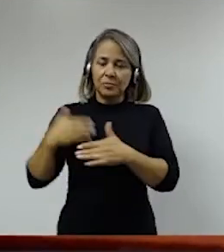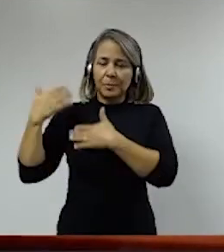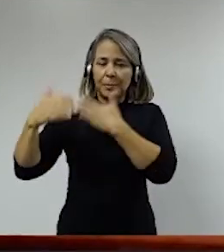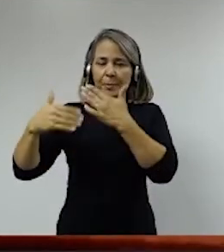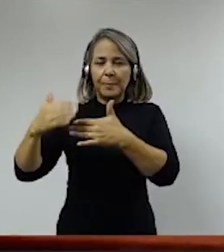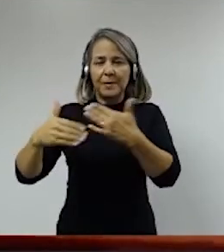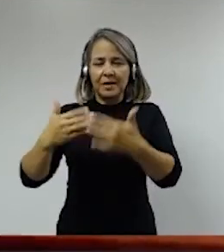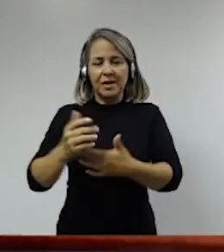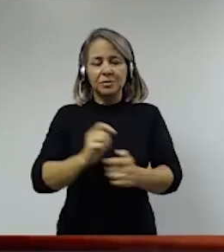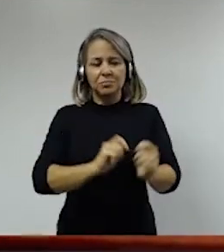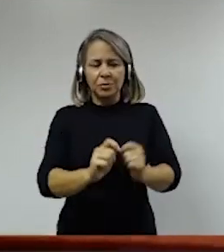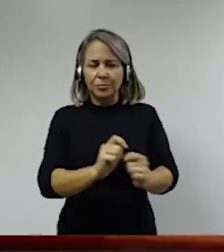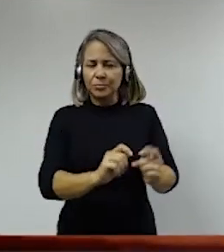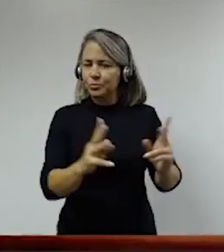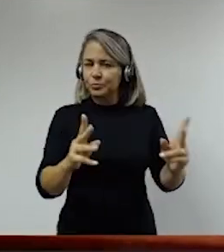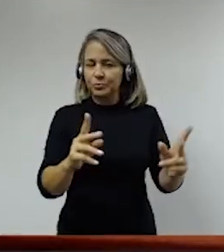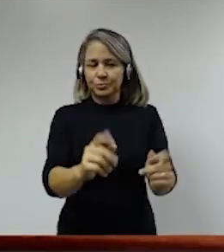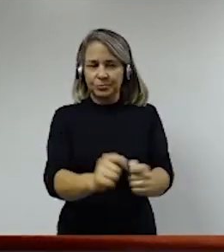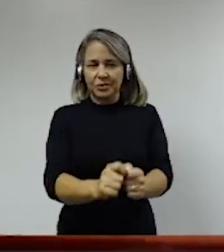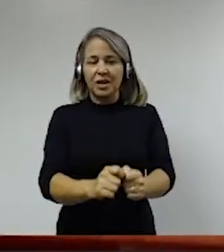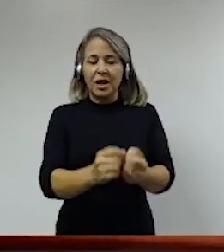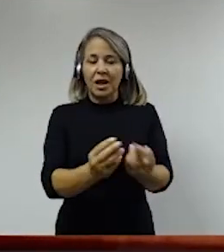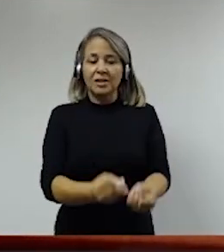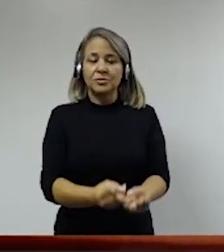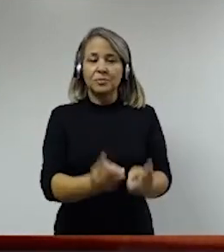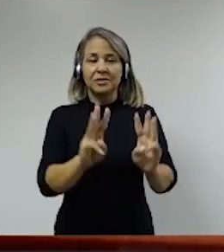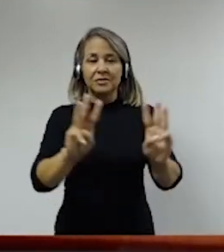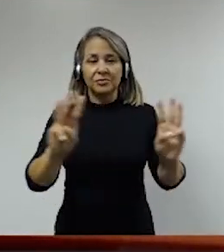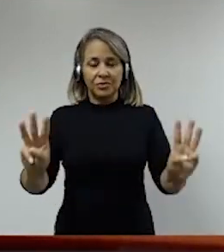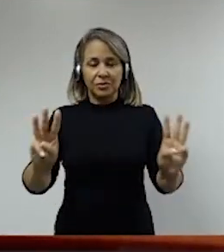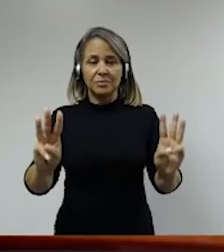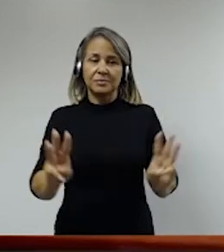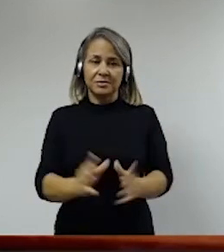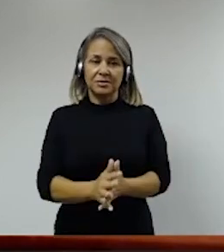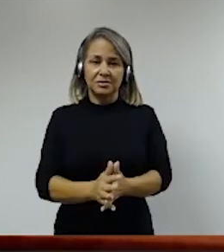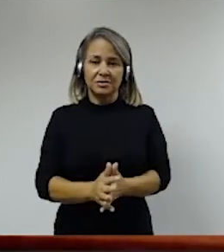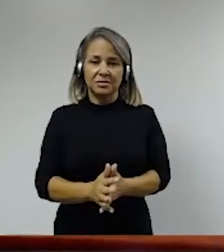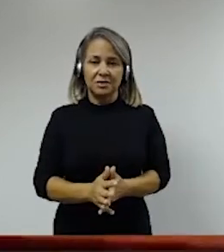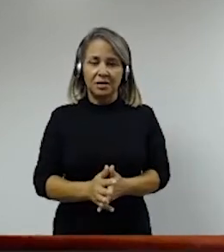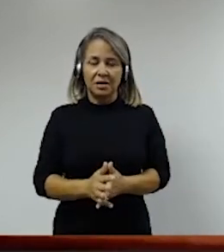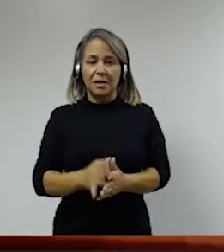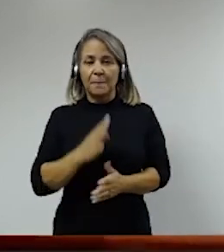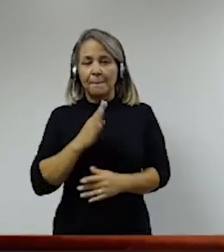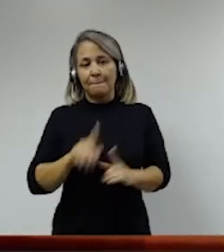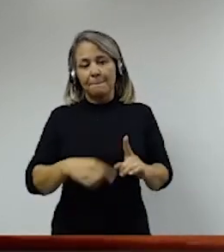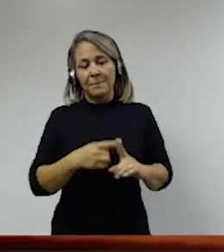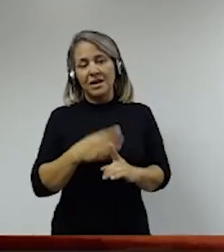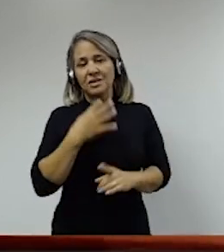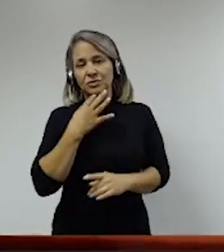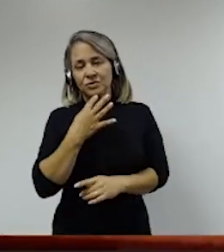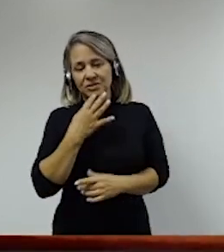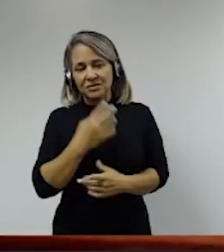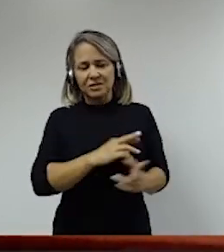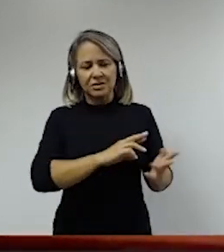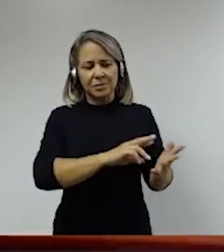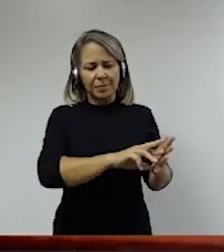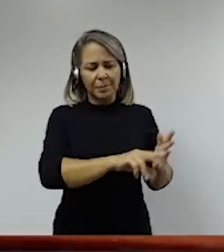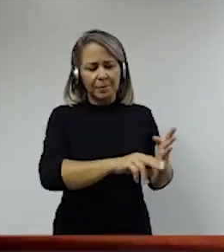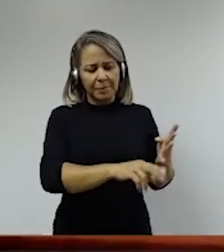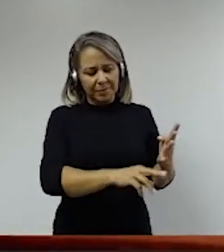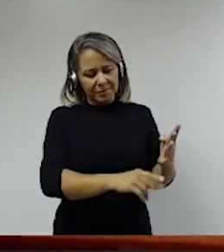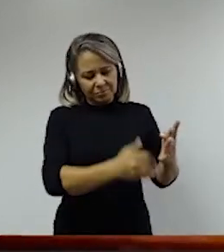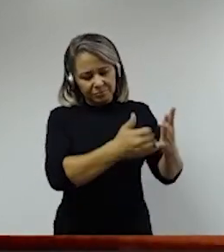o mercado físico, enfim. Então, em termos das plataformas de streaming convencionais, as mais conhecidas, né? Spotify, Deezer, né?